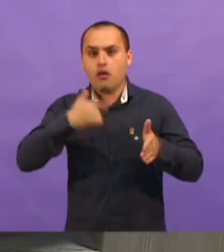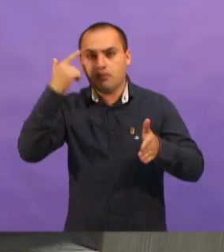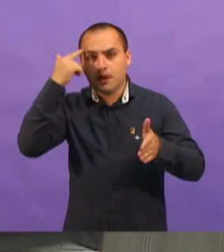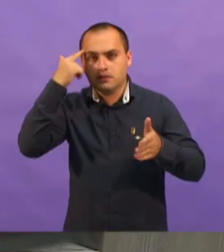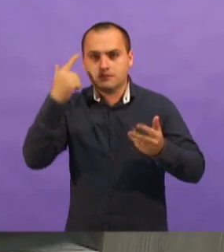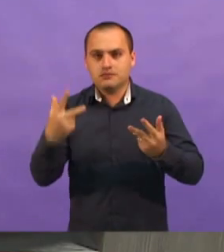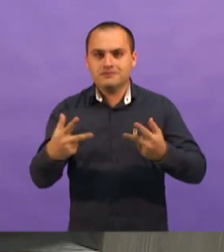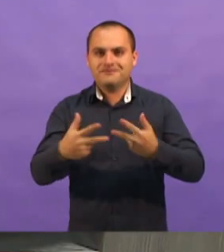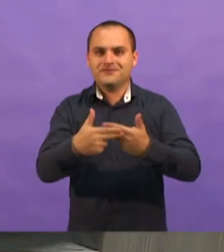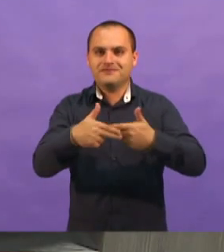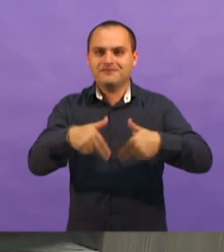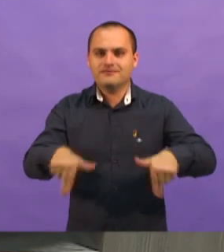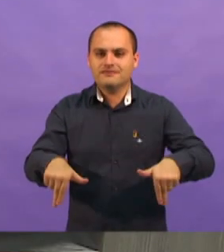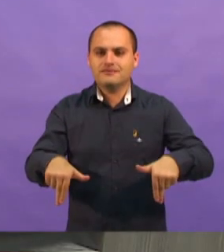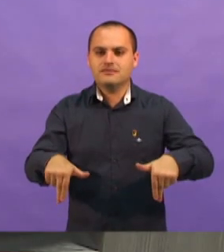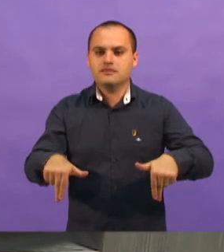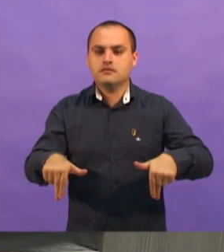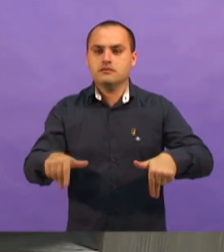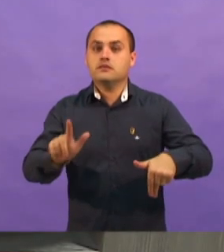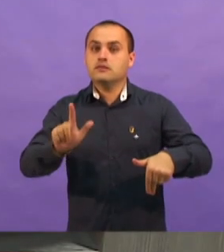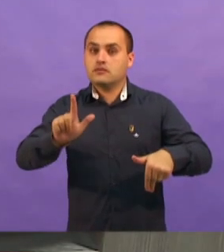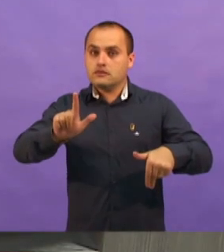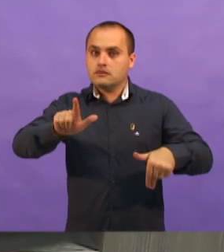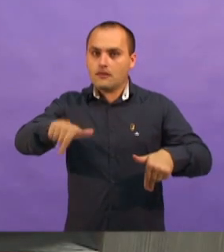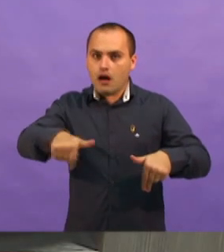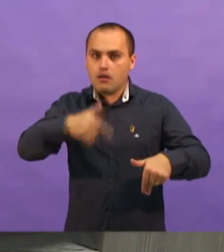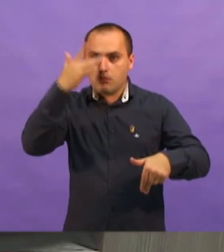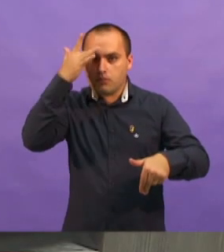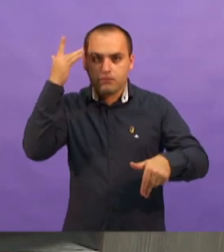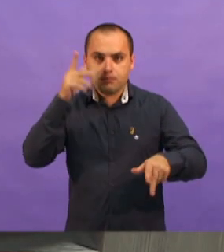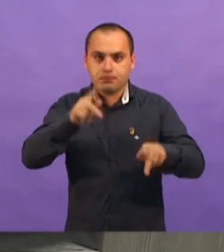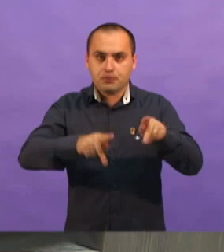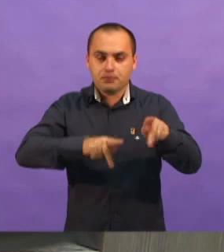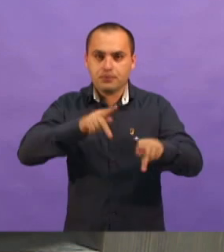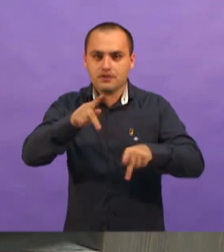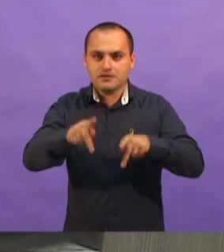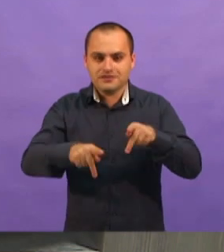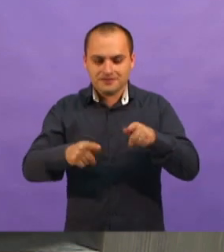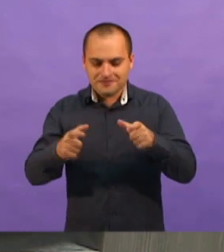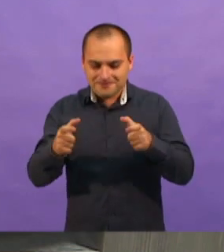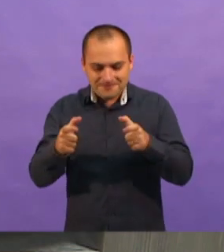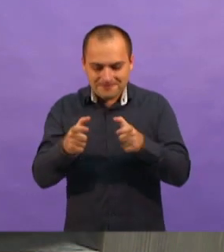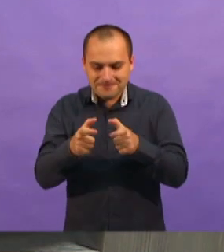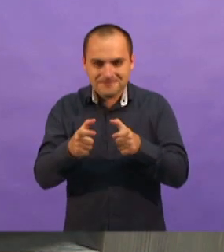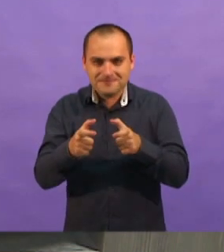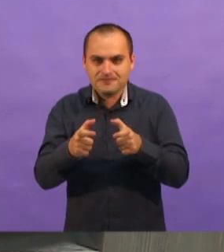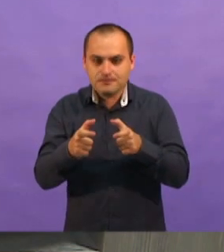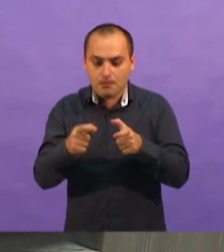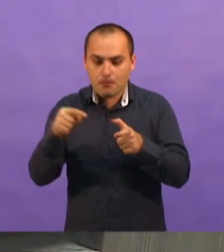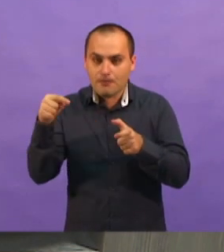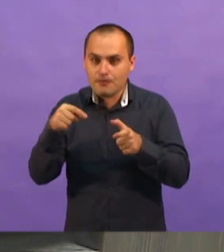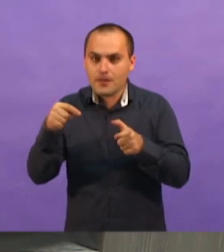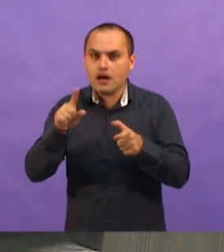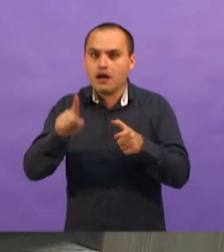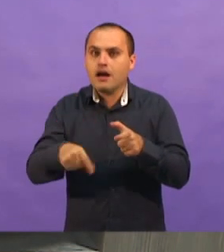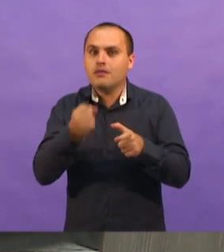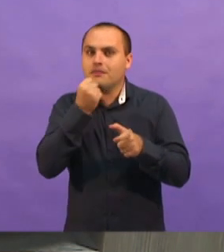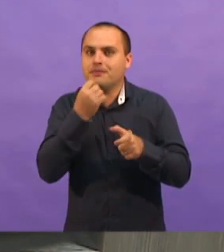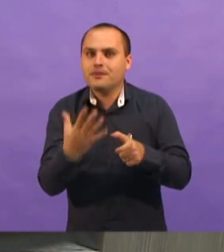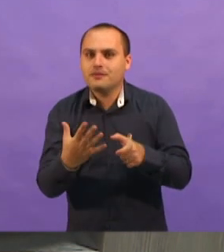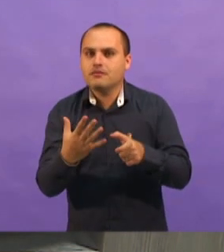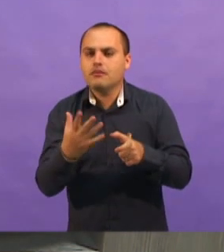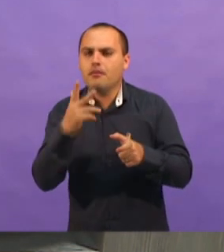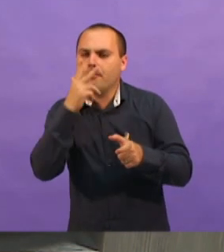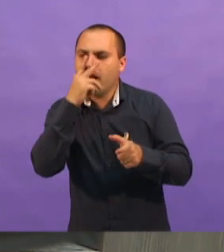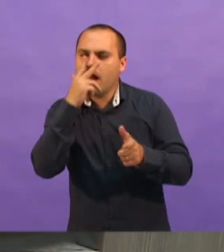especificamente, é um bom público, mas é um público pequeno, é como um público de poesia, entende? Quem vai